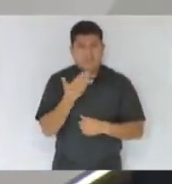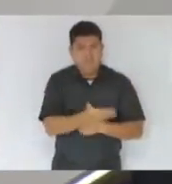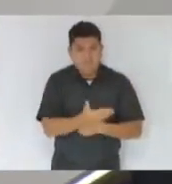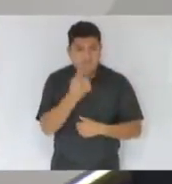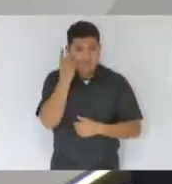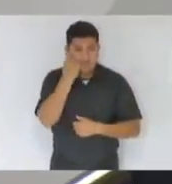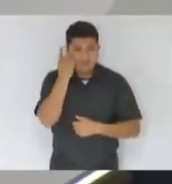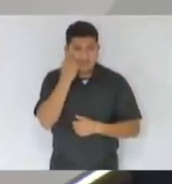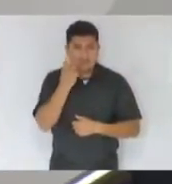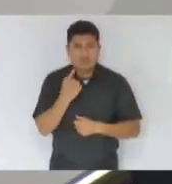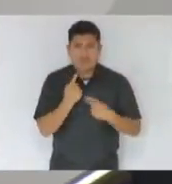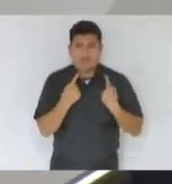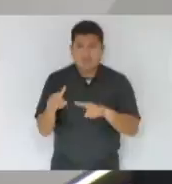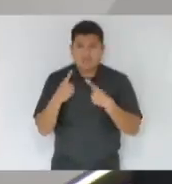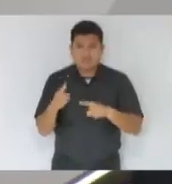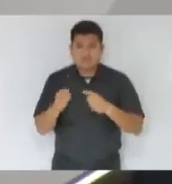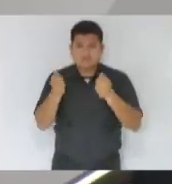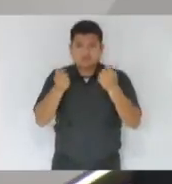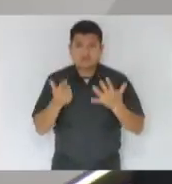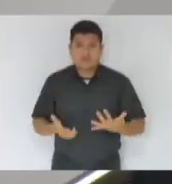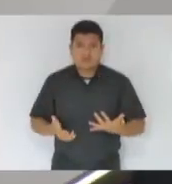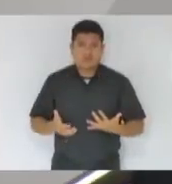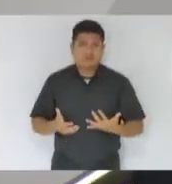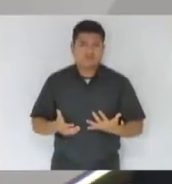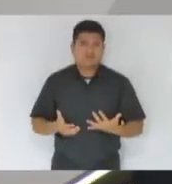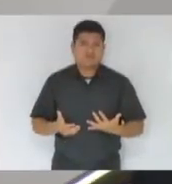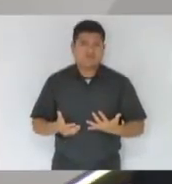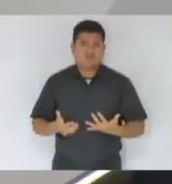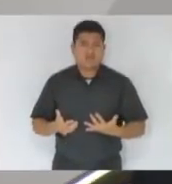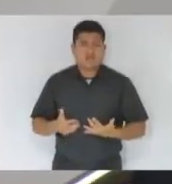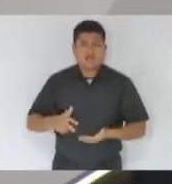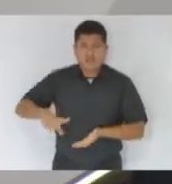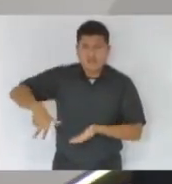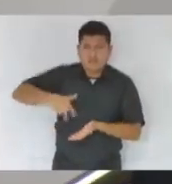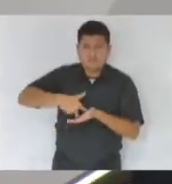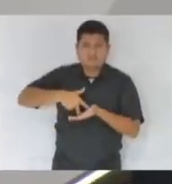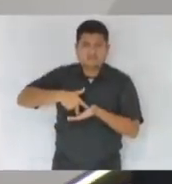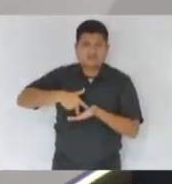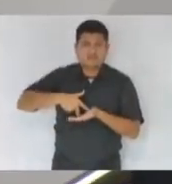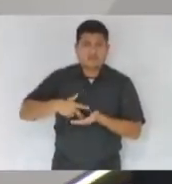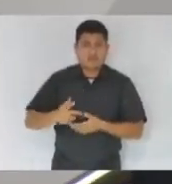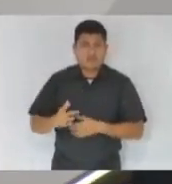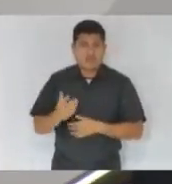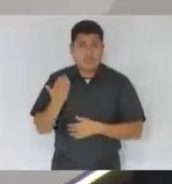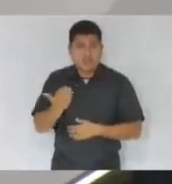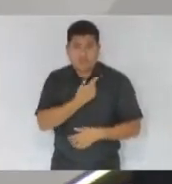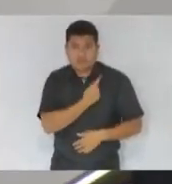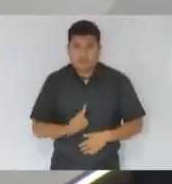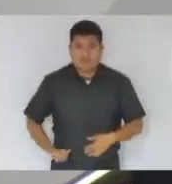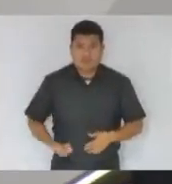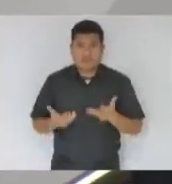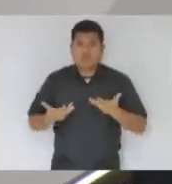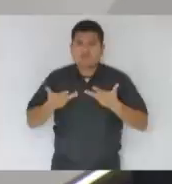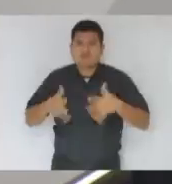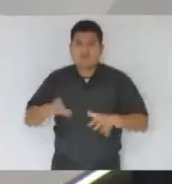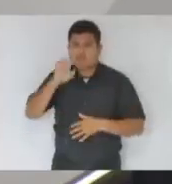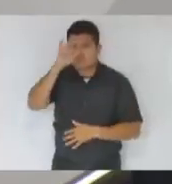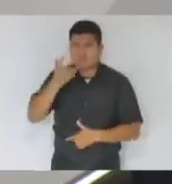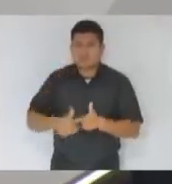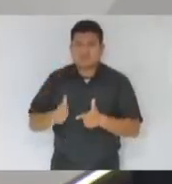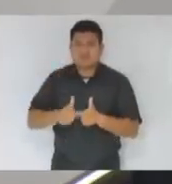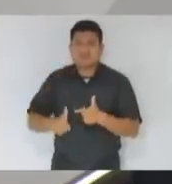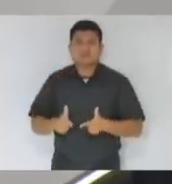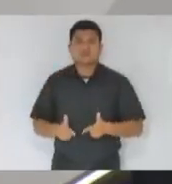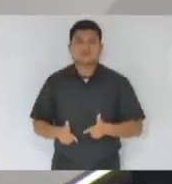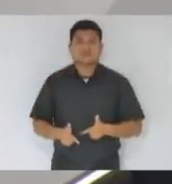oposição teve a ousadia de subir aqui e dizer que o governador não quer resolver o problema, eu quero dizer